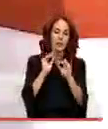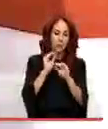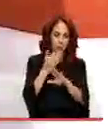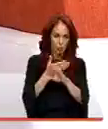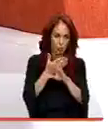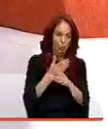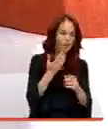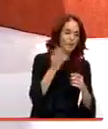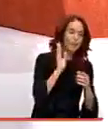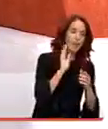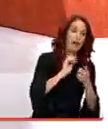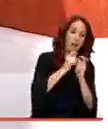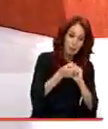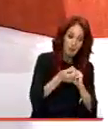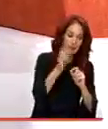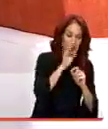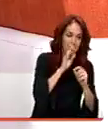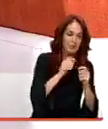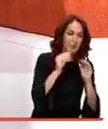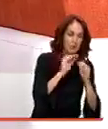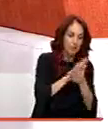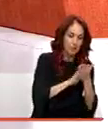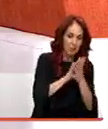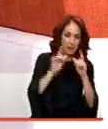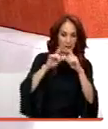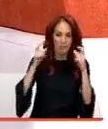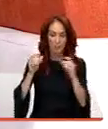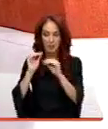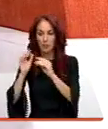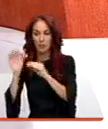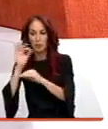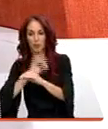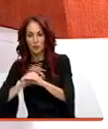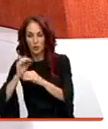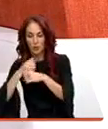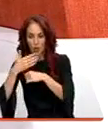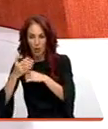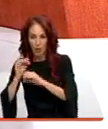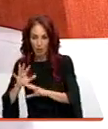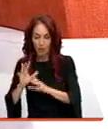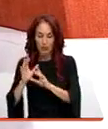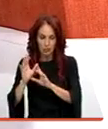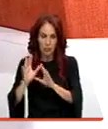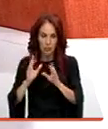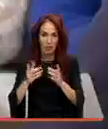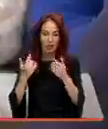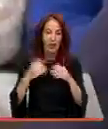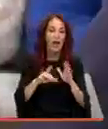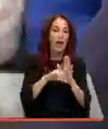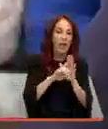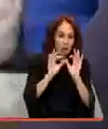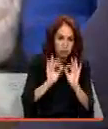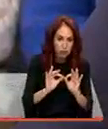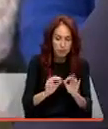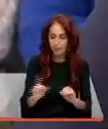ensino básico isso gera o ensino secundário em cinco profissionais mas a questão é outra é publicada a lei ou não não é altura de